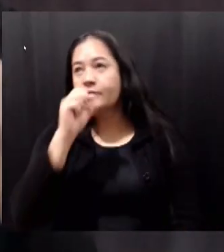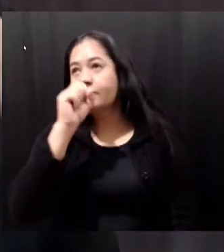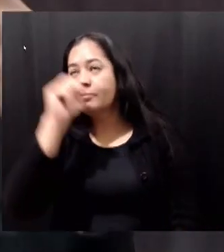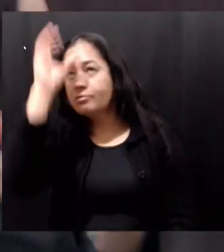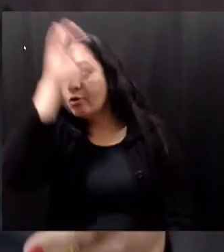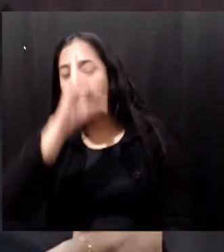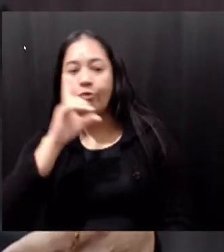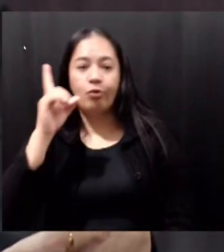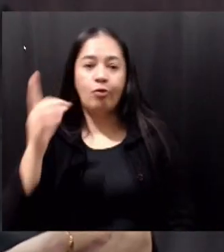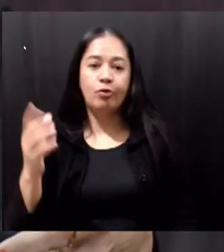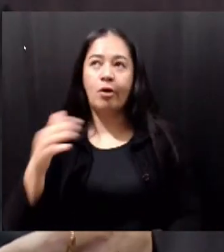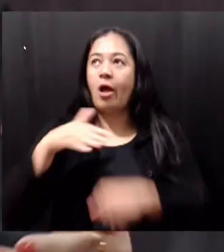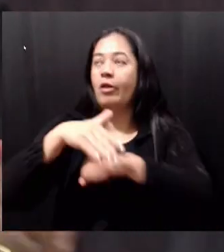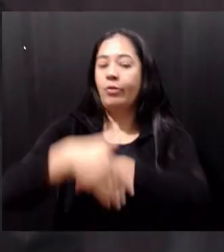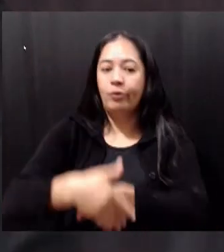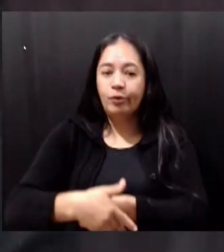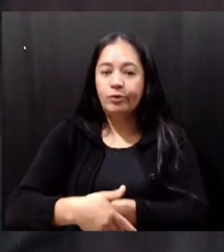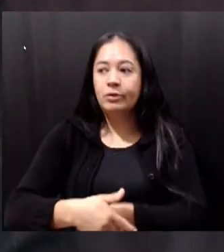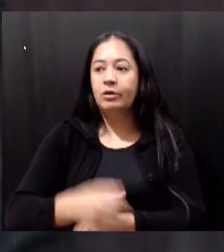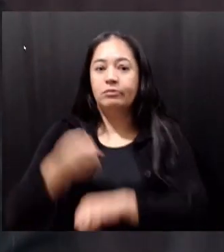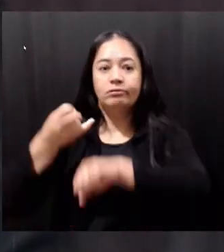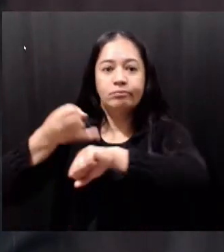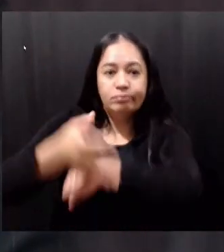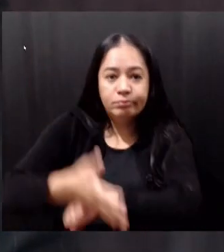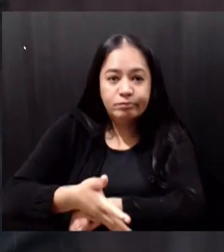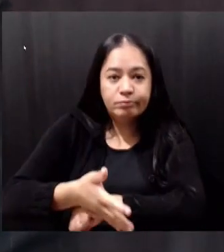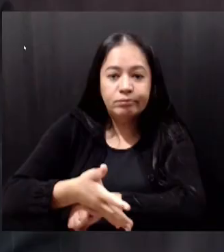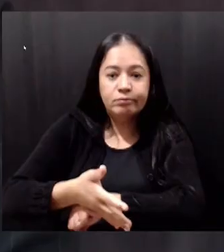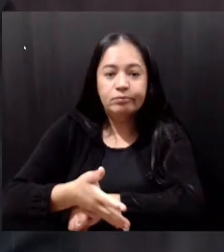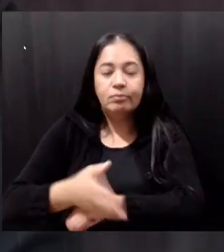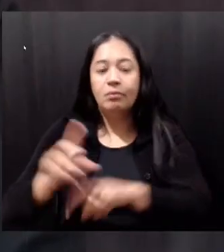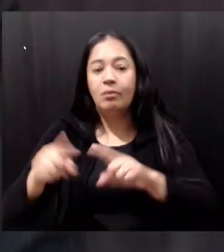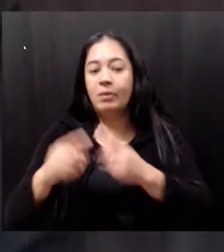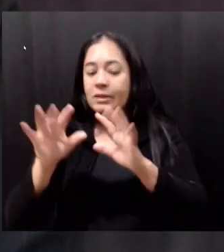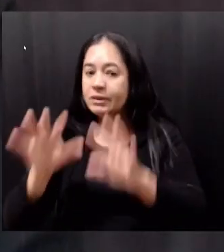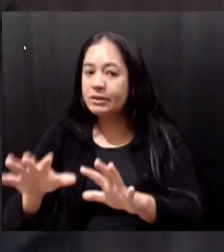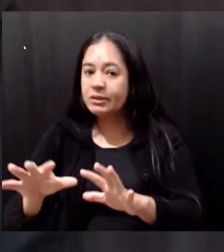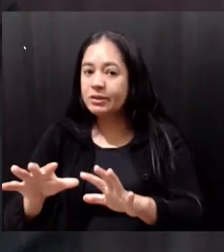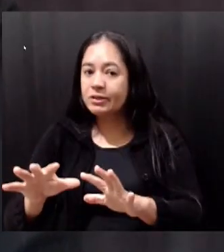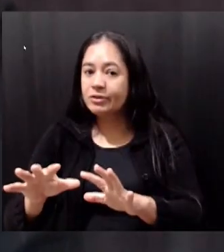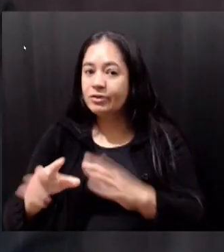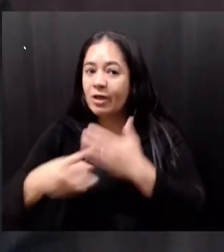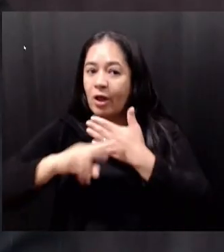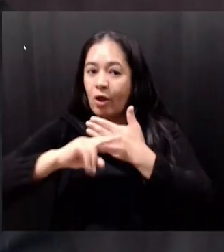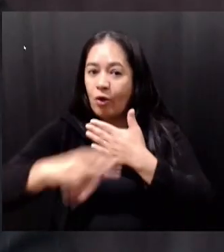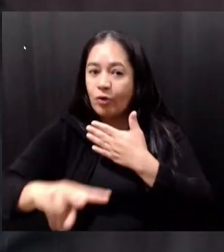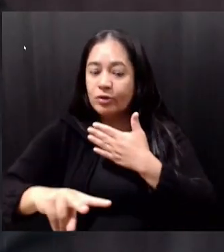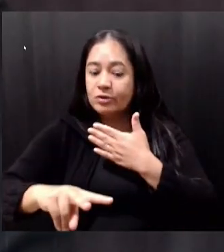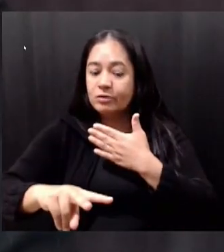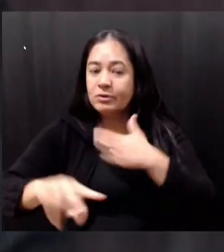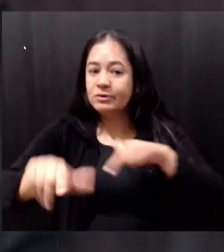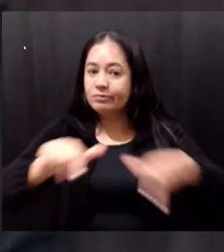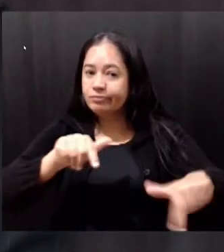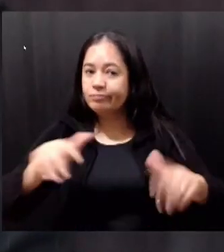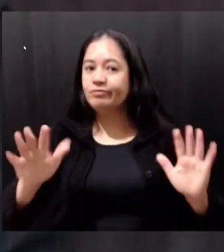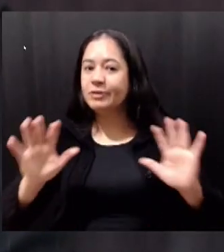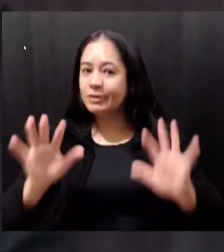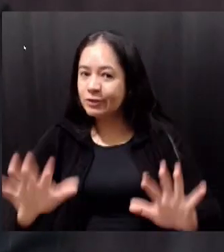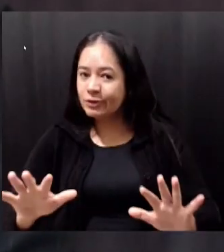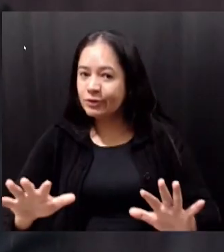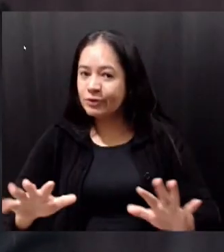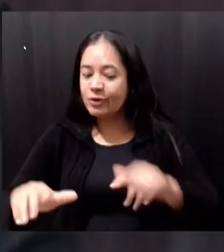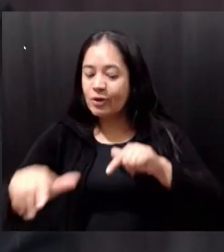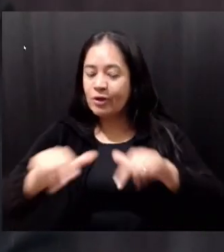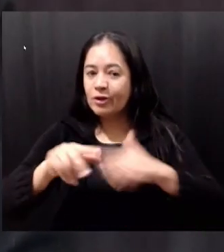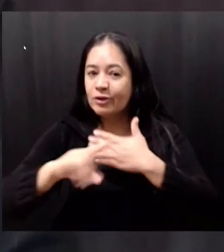à noite, de madrugada. Só que isso traz reflexos trabalhistas. Isso traz reflexos